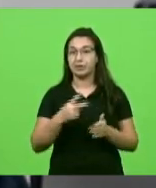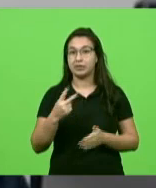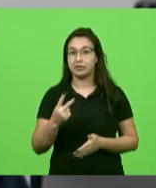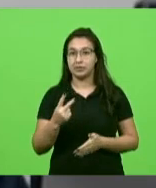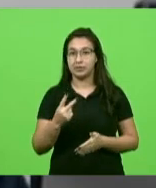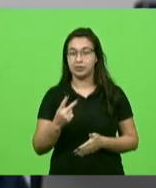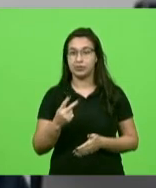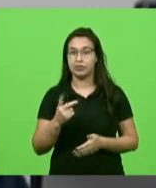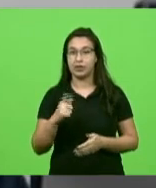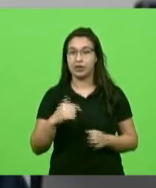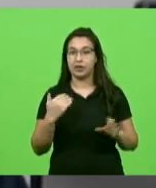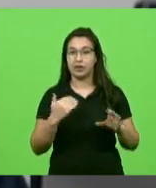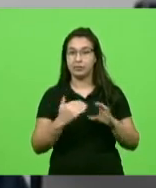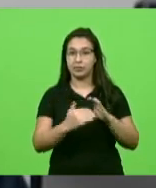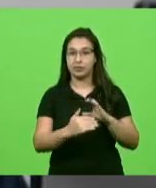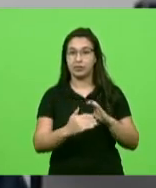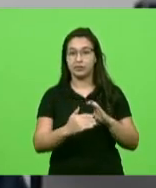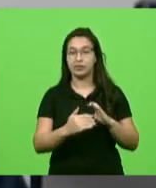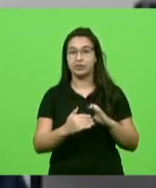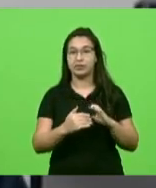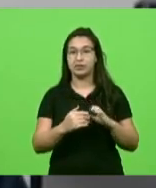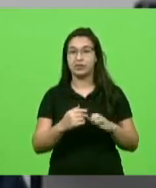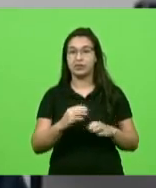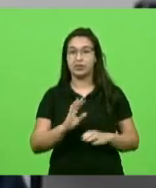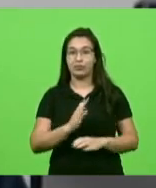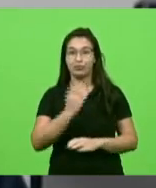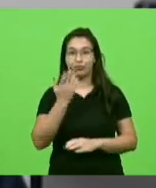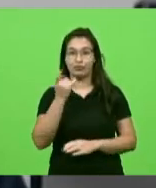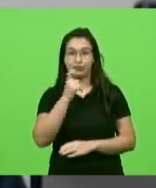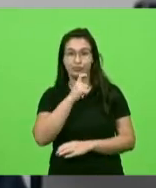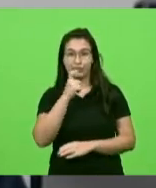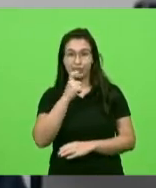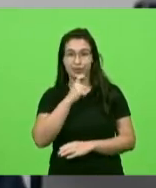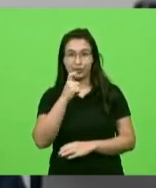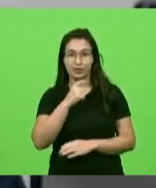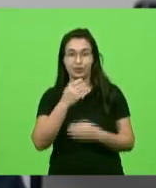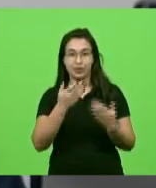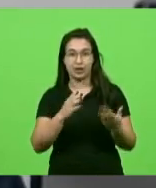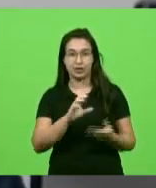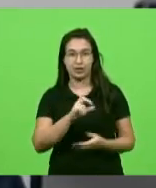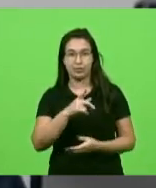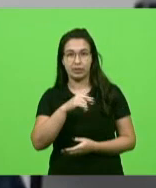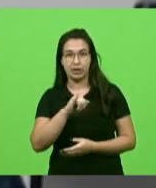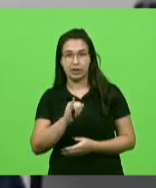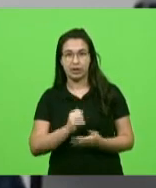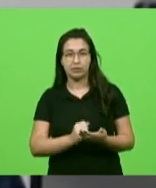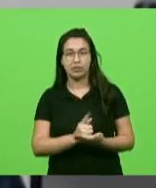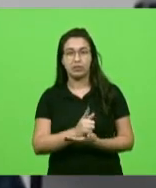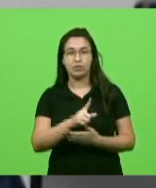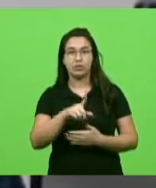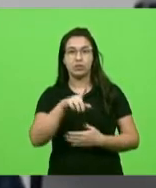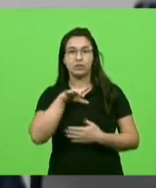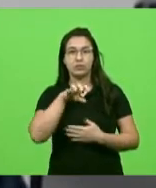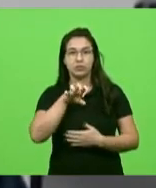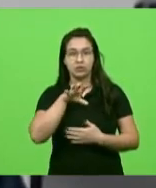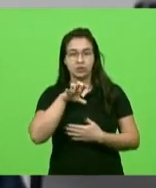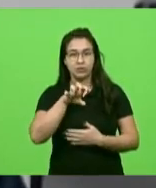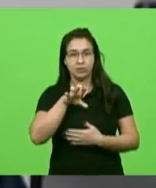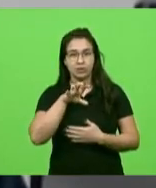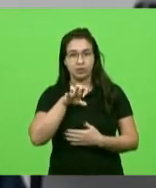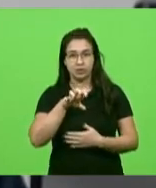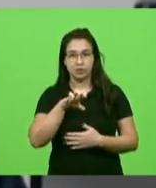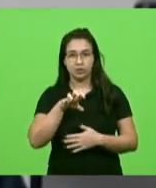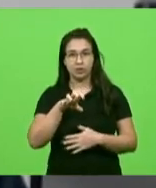diz respeito à emissão de declaração falsa a comissão parlamentar de inquérito instituída para furar a compra dos referidos respiradores